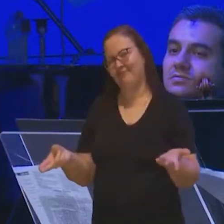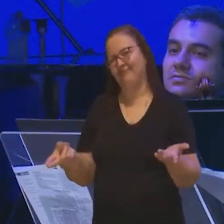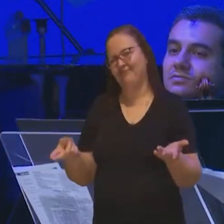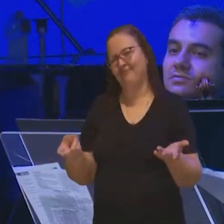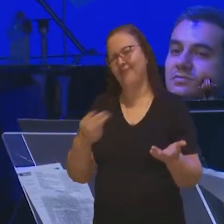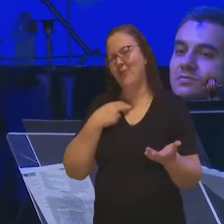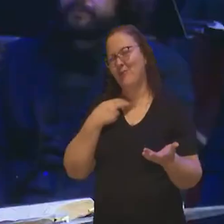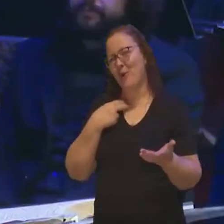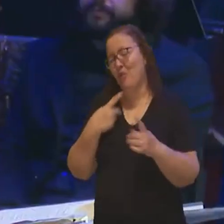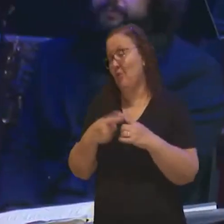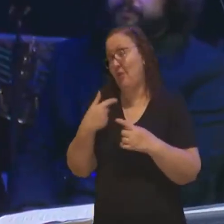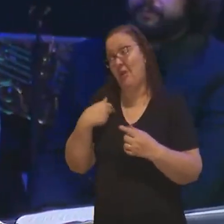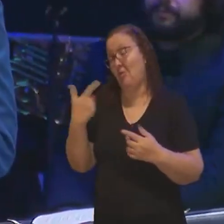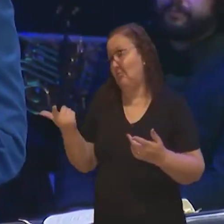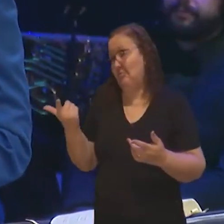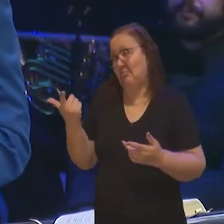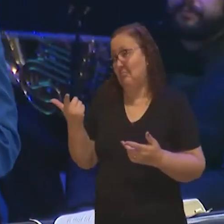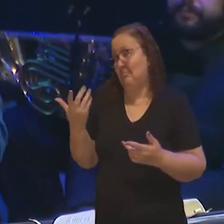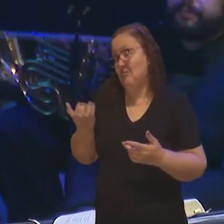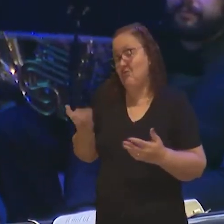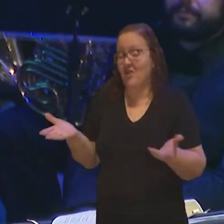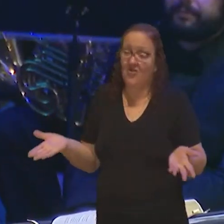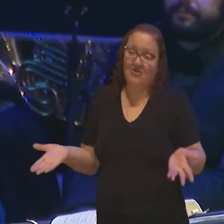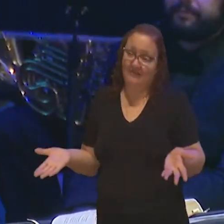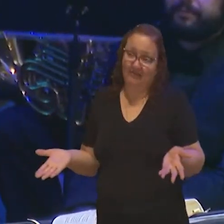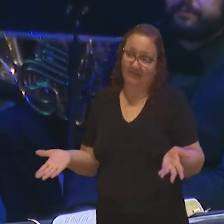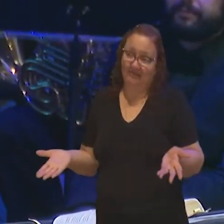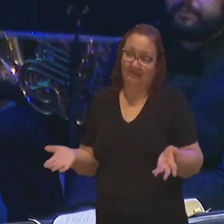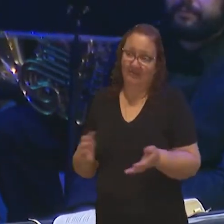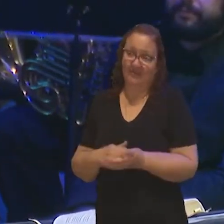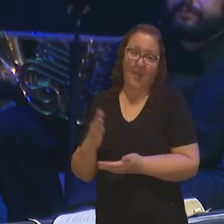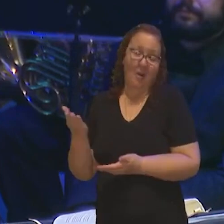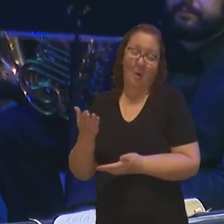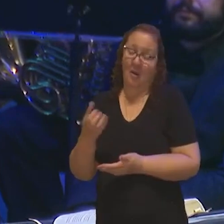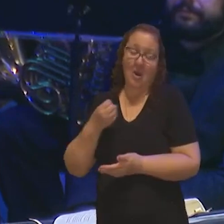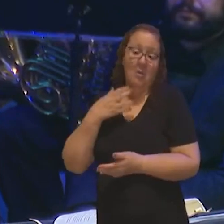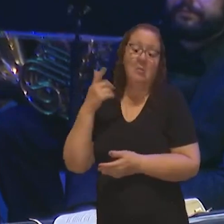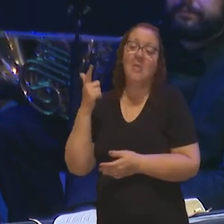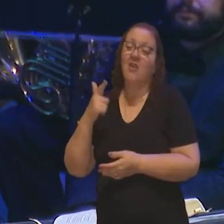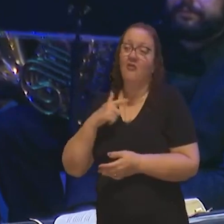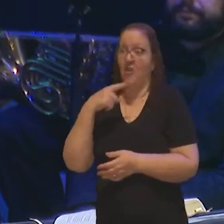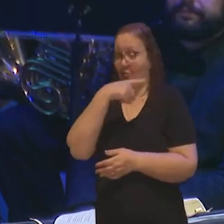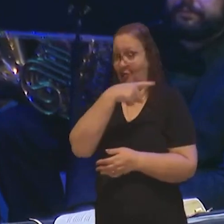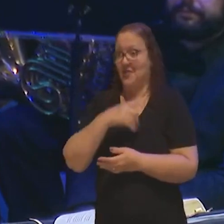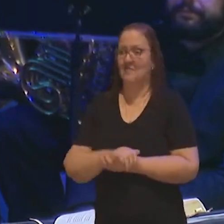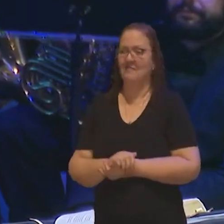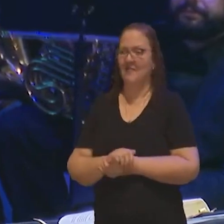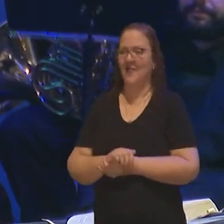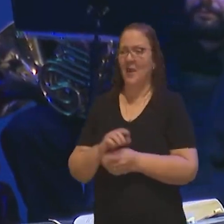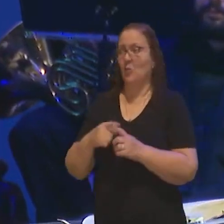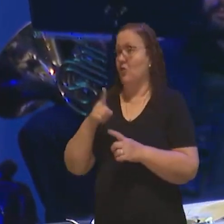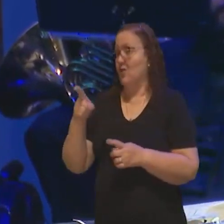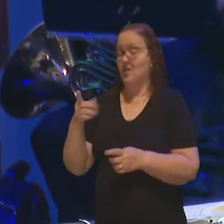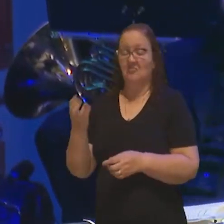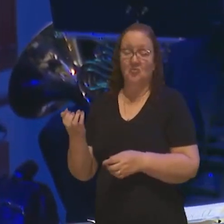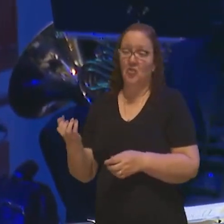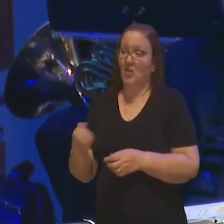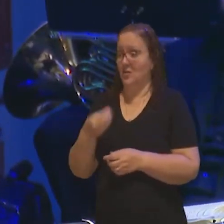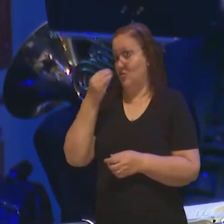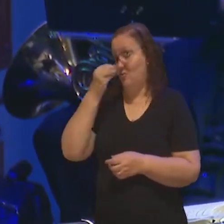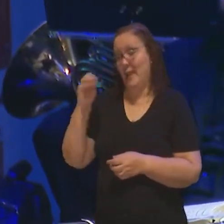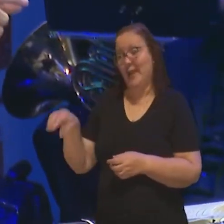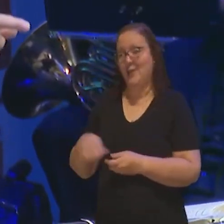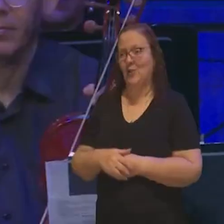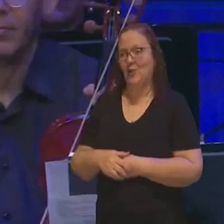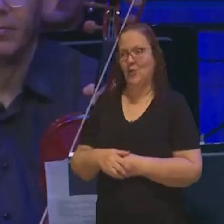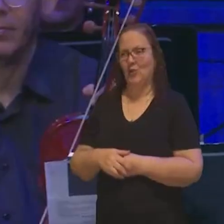Bem feito porque você não estava lá. Bem feito porque você não foi. Porque você desdenhou, porque você